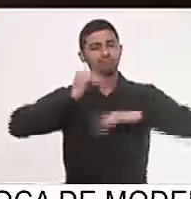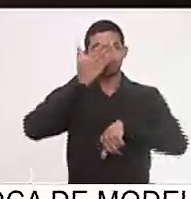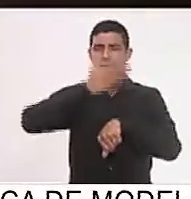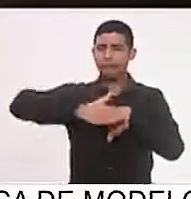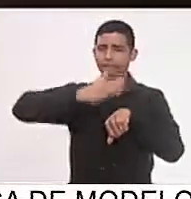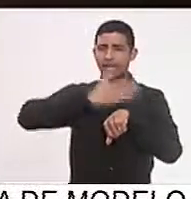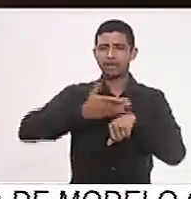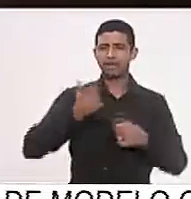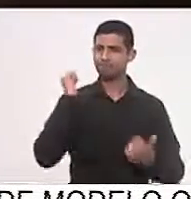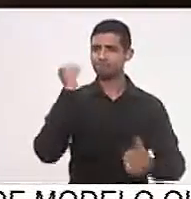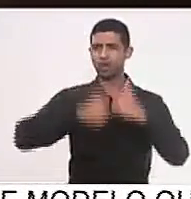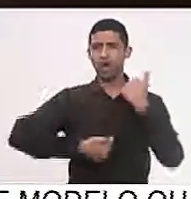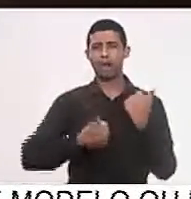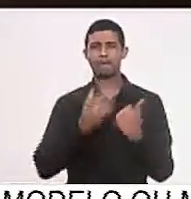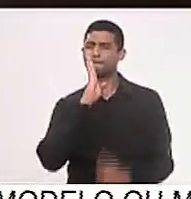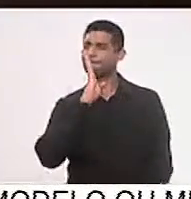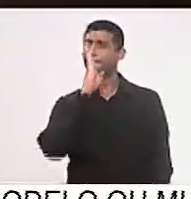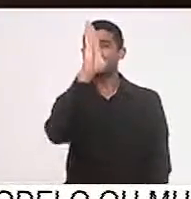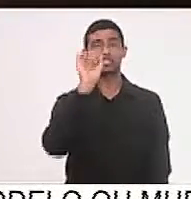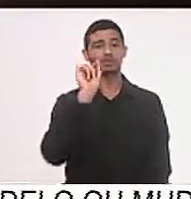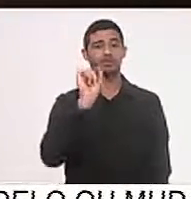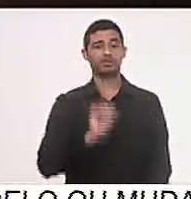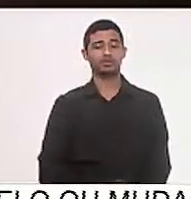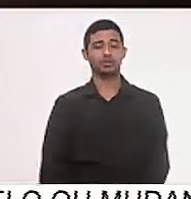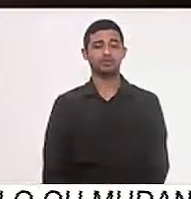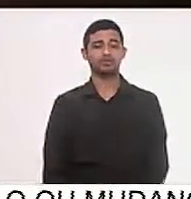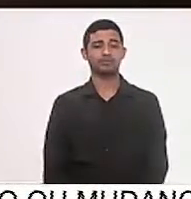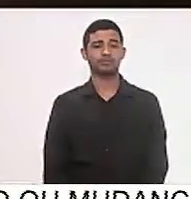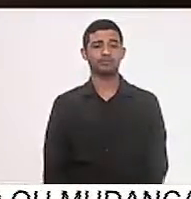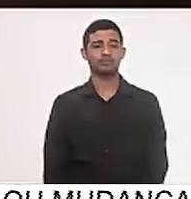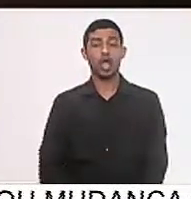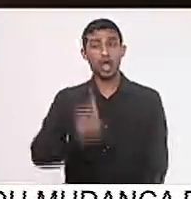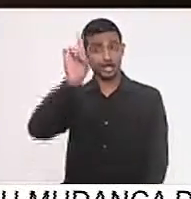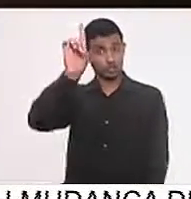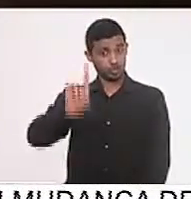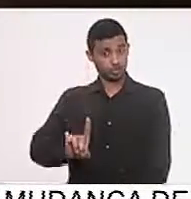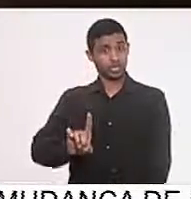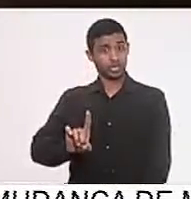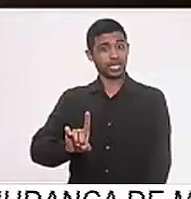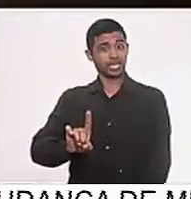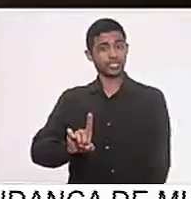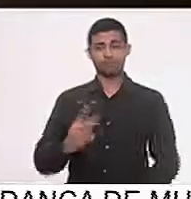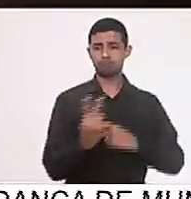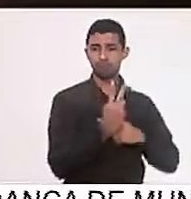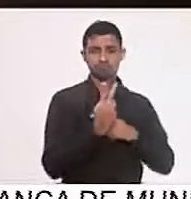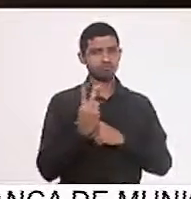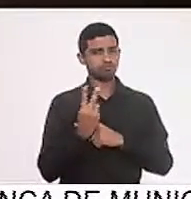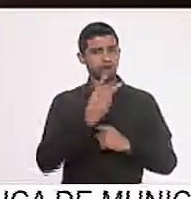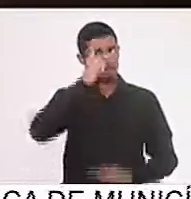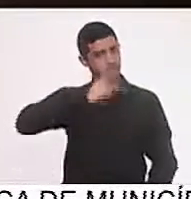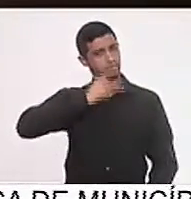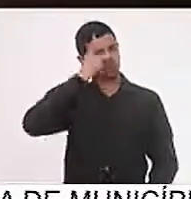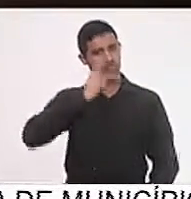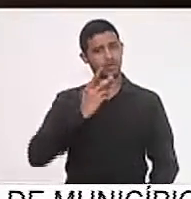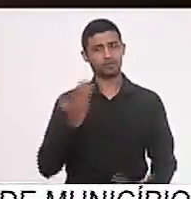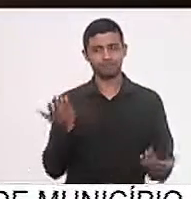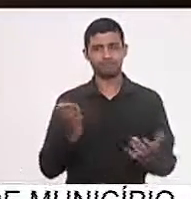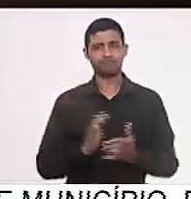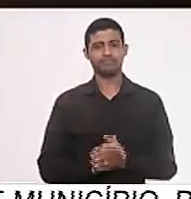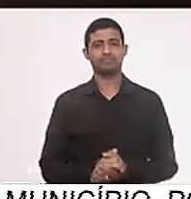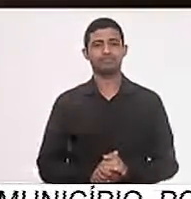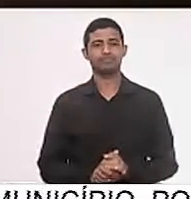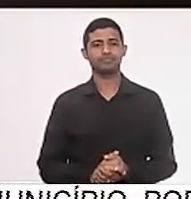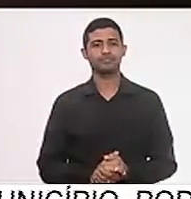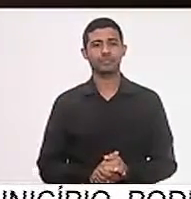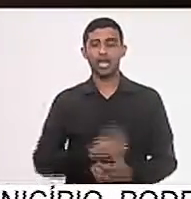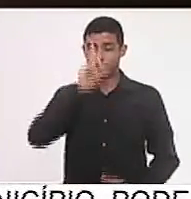desportiva e, principalmente, o direito à autodefesa. Então,